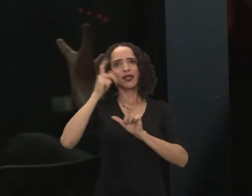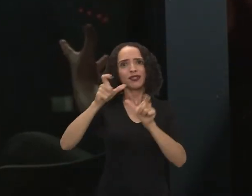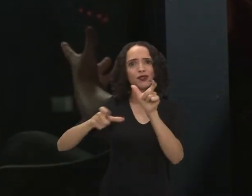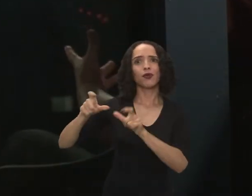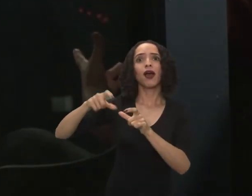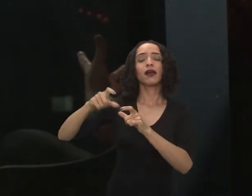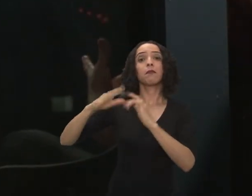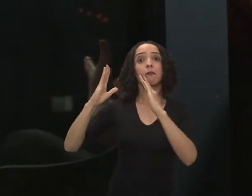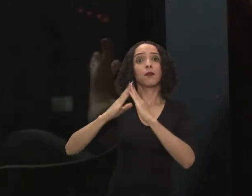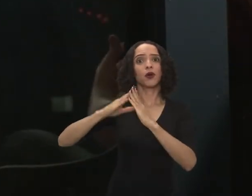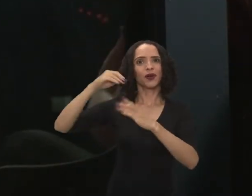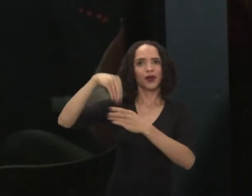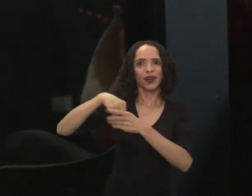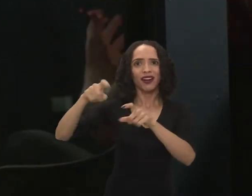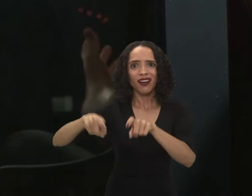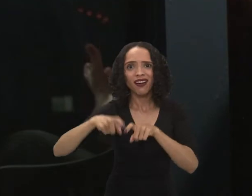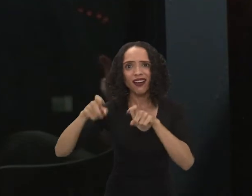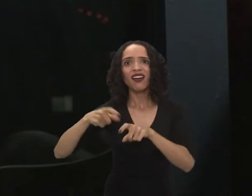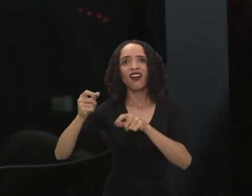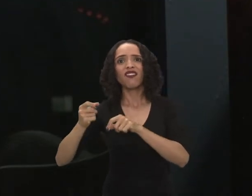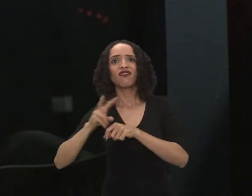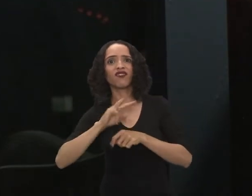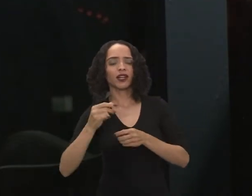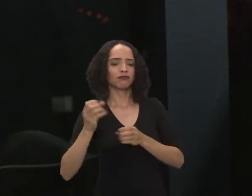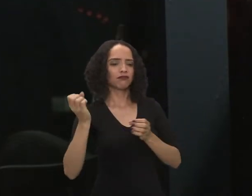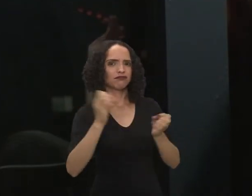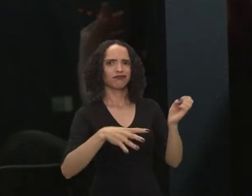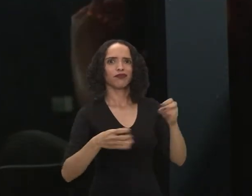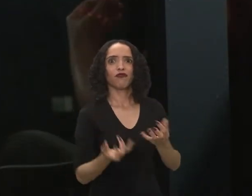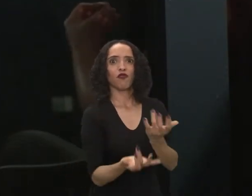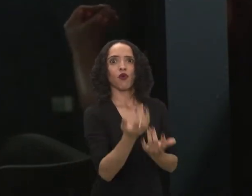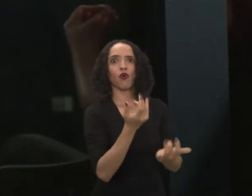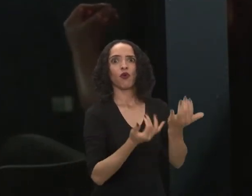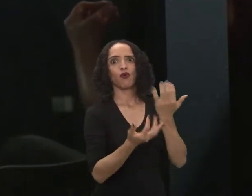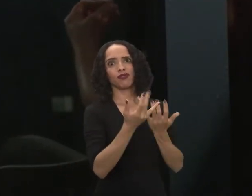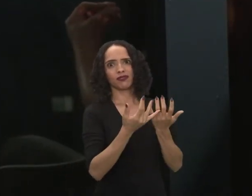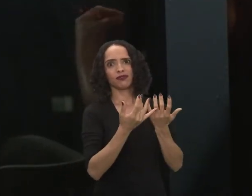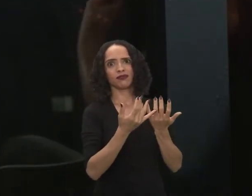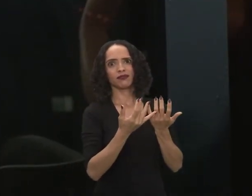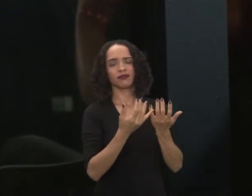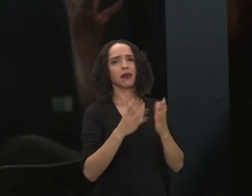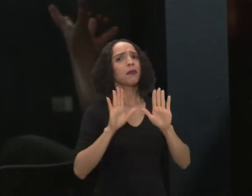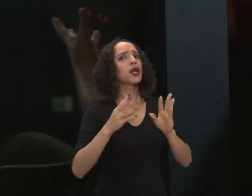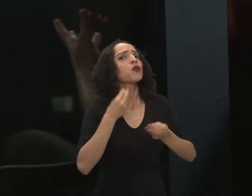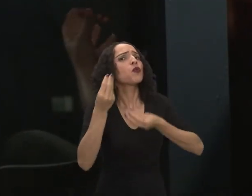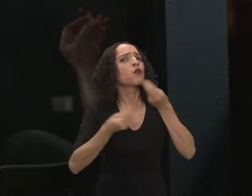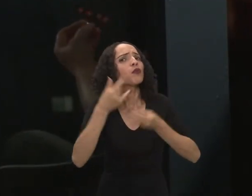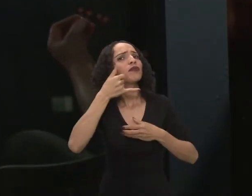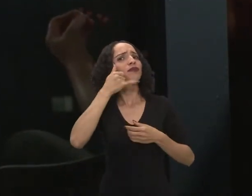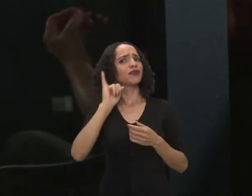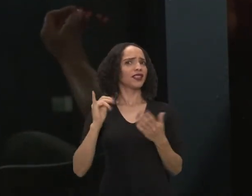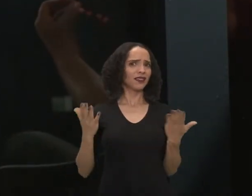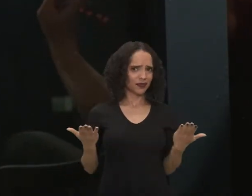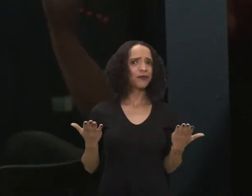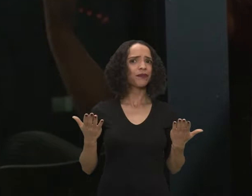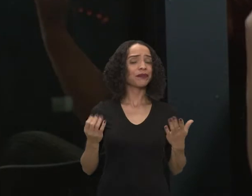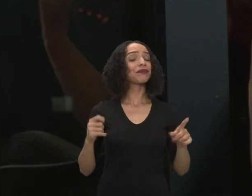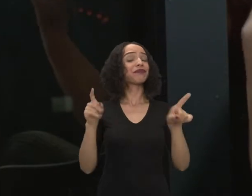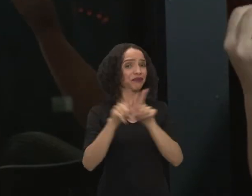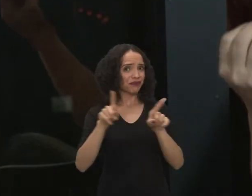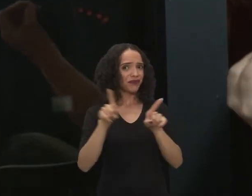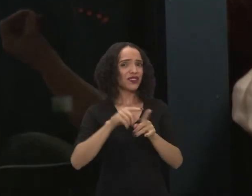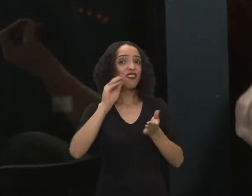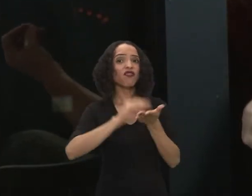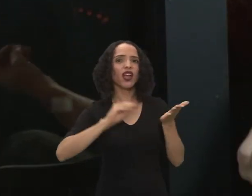fogo, principalmente no cerrado, é um tipo de manejo, né? Mas precisa dizer como, precisa dizer com